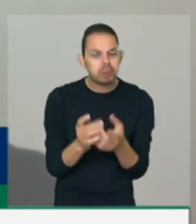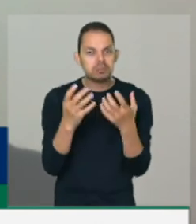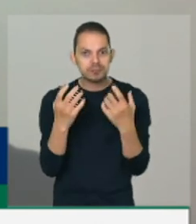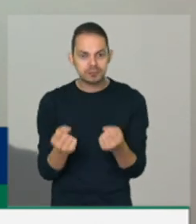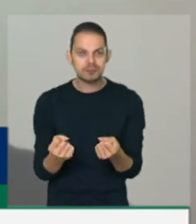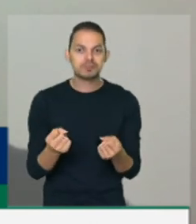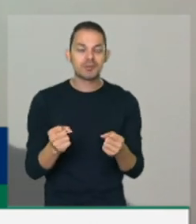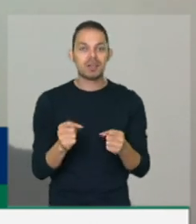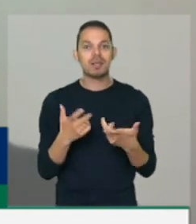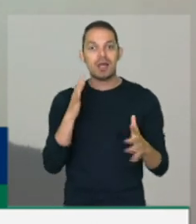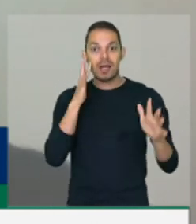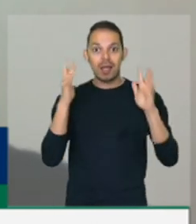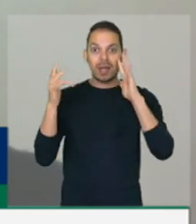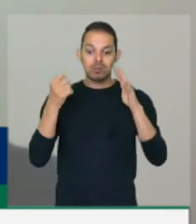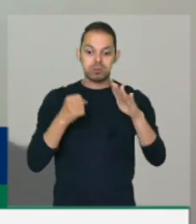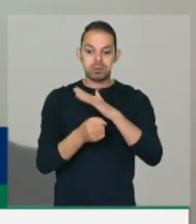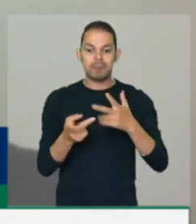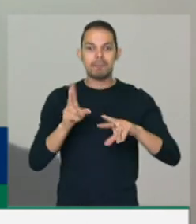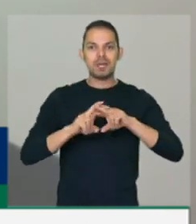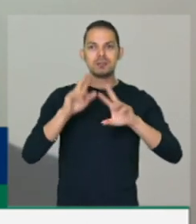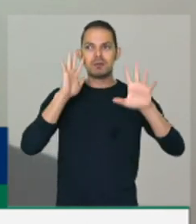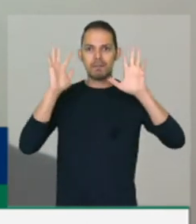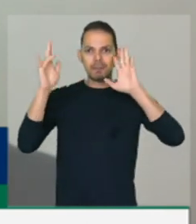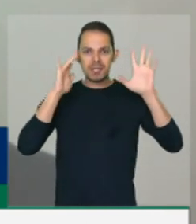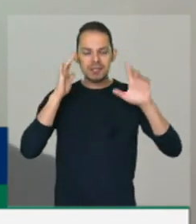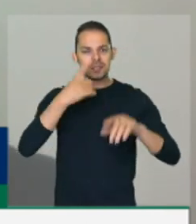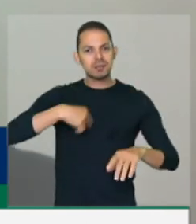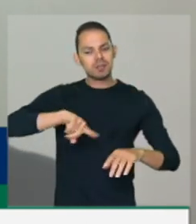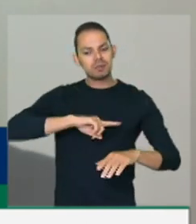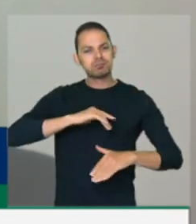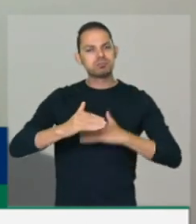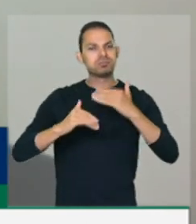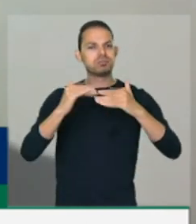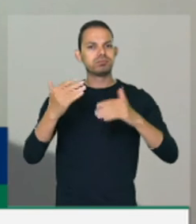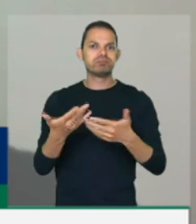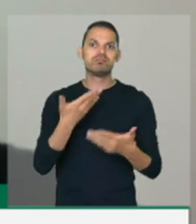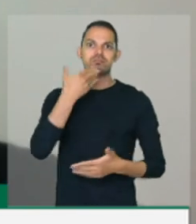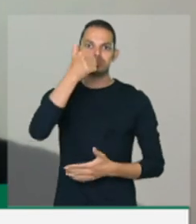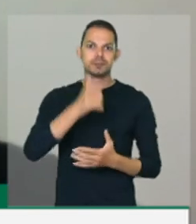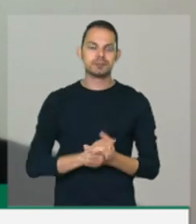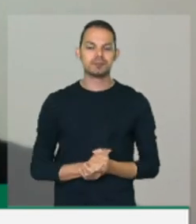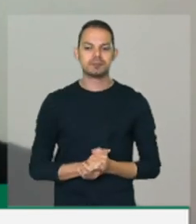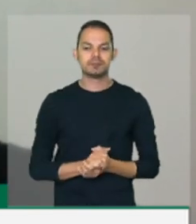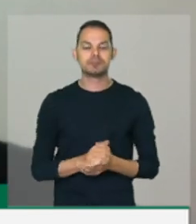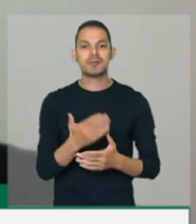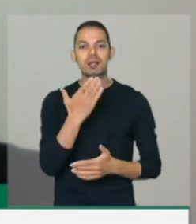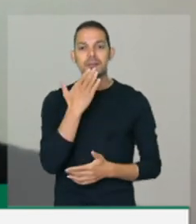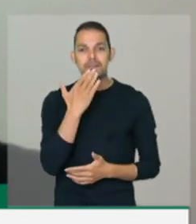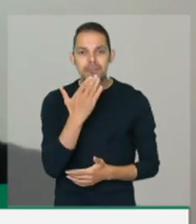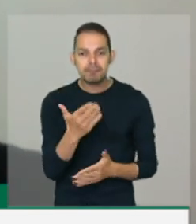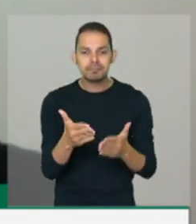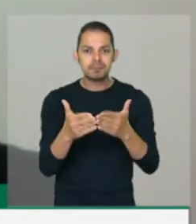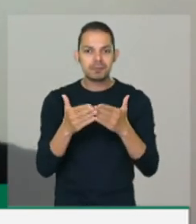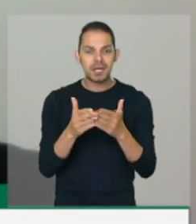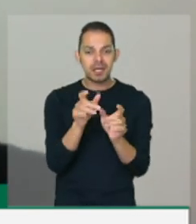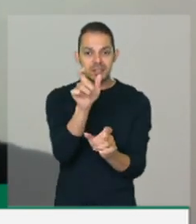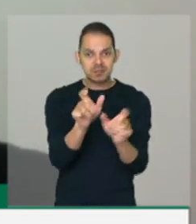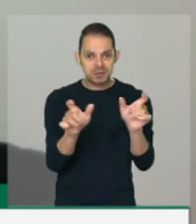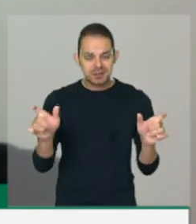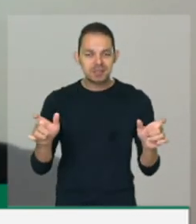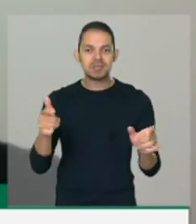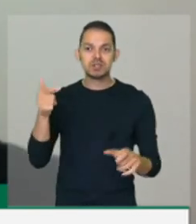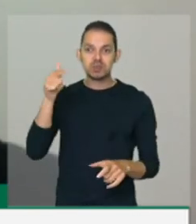algumas questões importantes para que nós possamos cada vez mais caminhar em outro sentido. Enfim, peço a vocês, mais uma